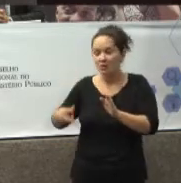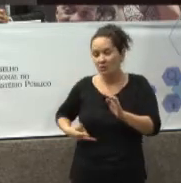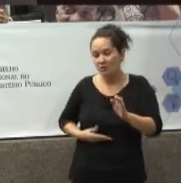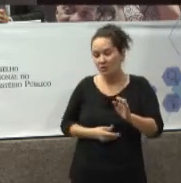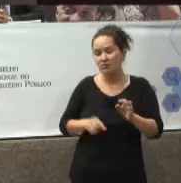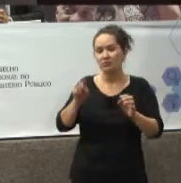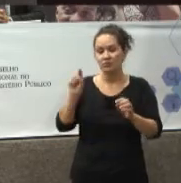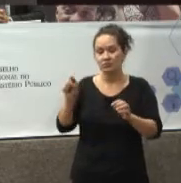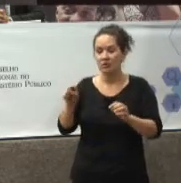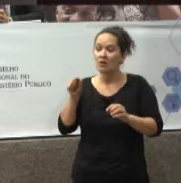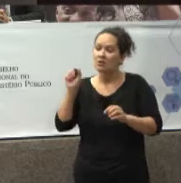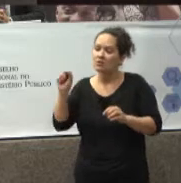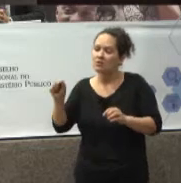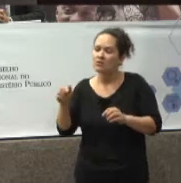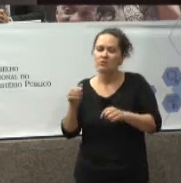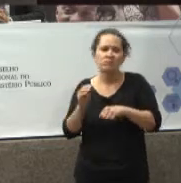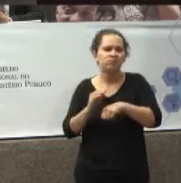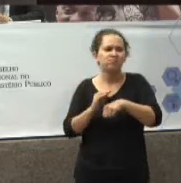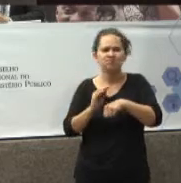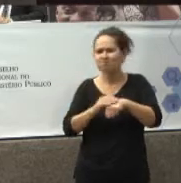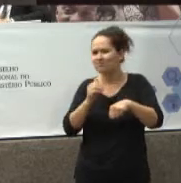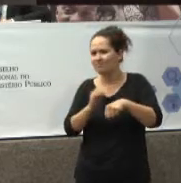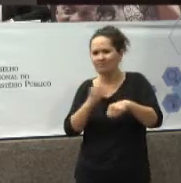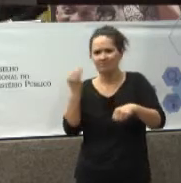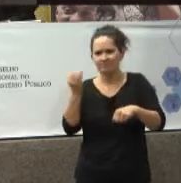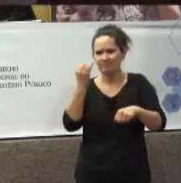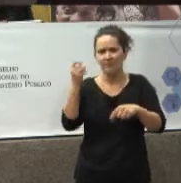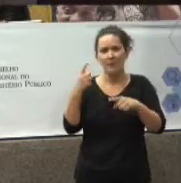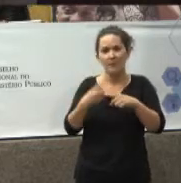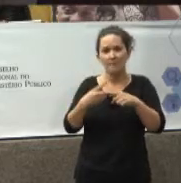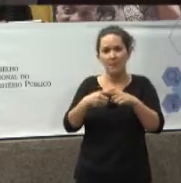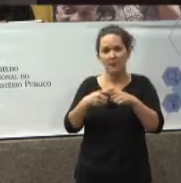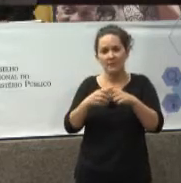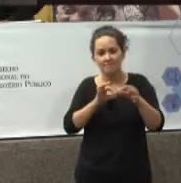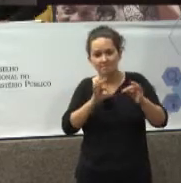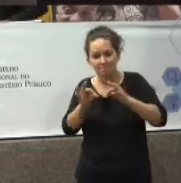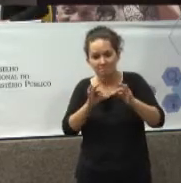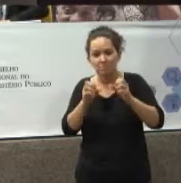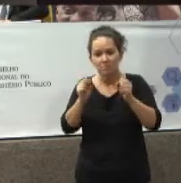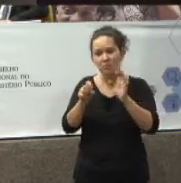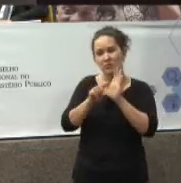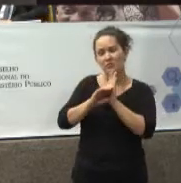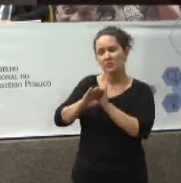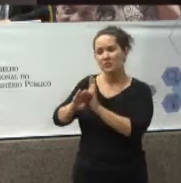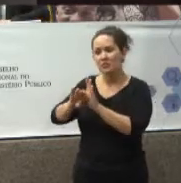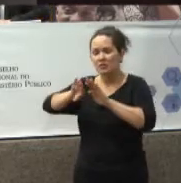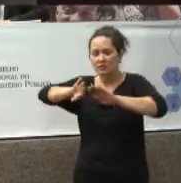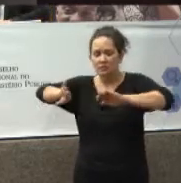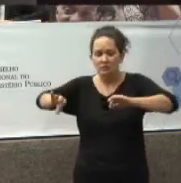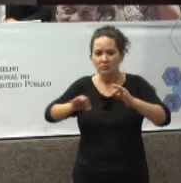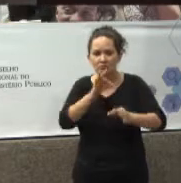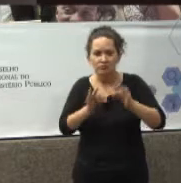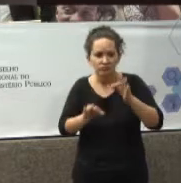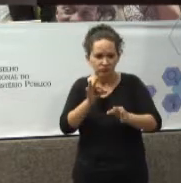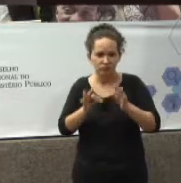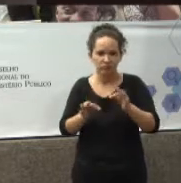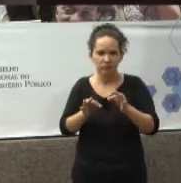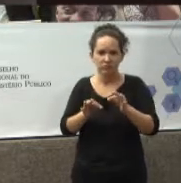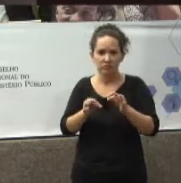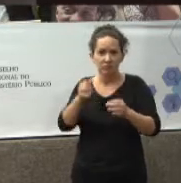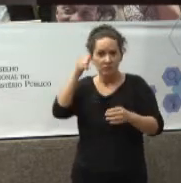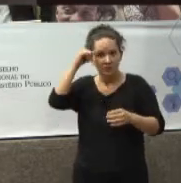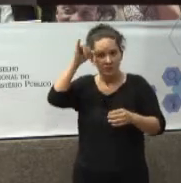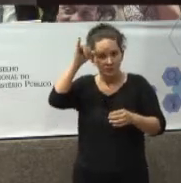isso é muito importante porque a regulação ela pode afastar e deve afastar a judicialização e